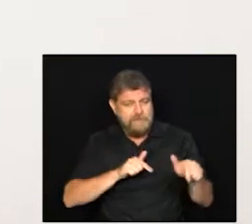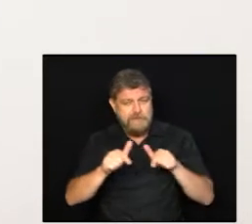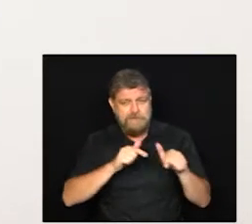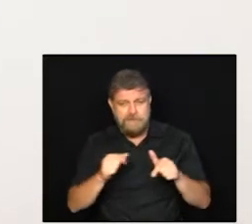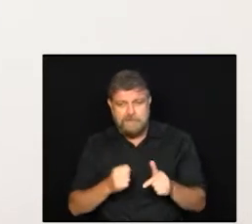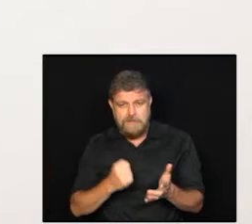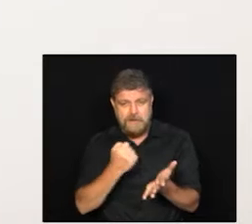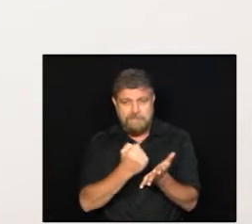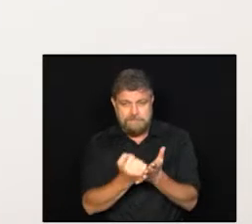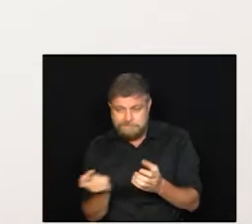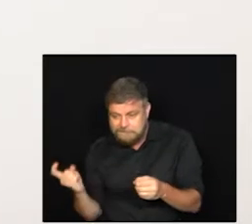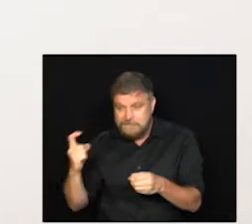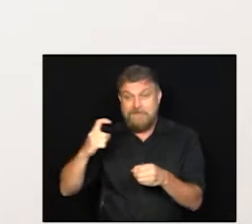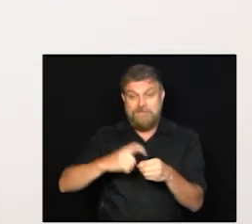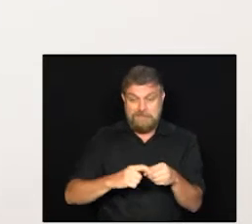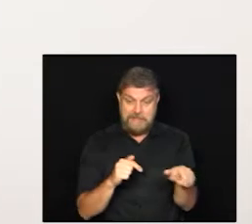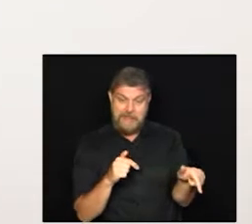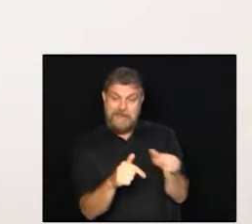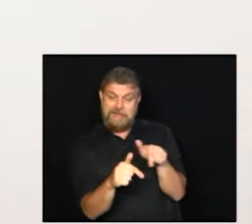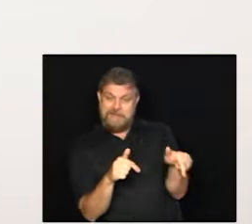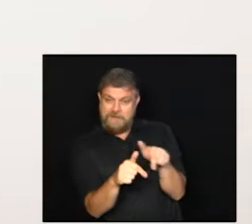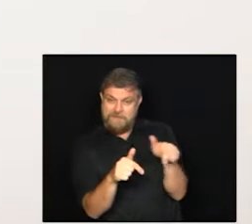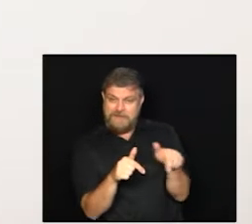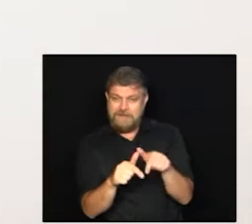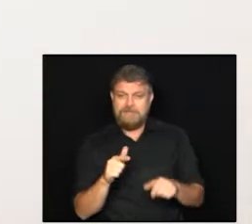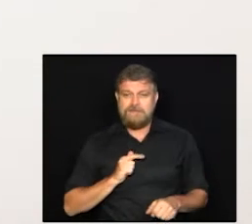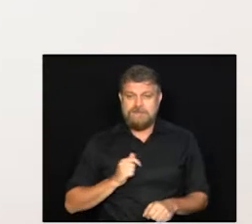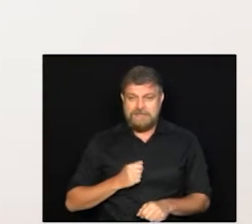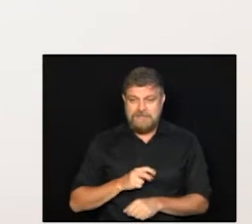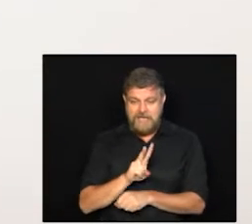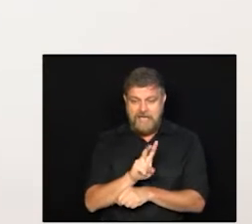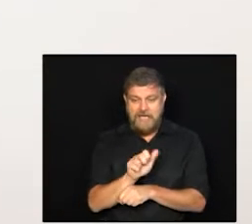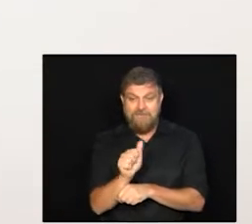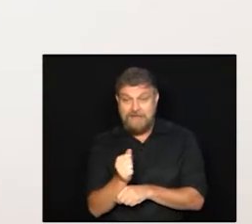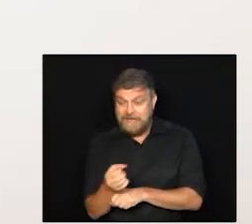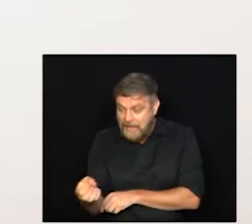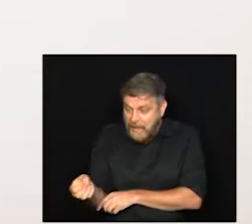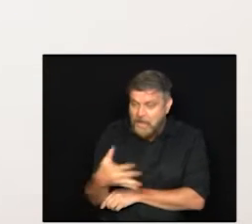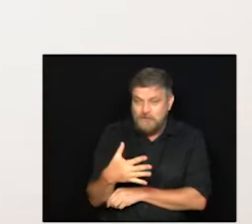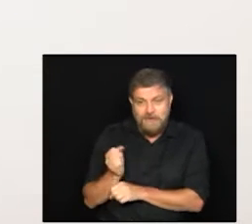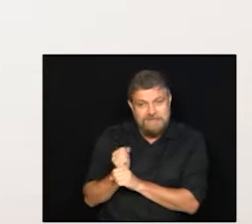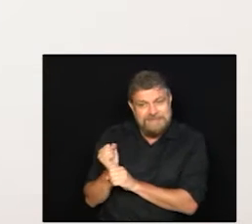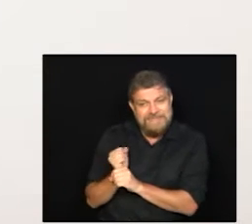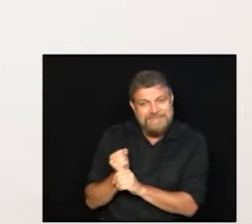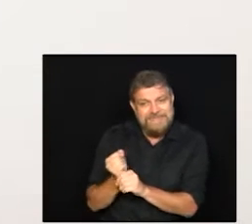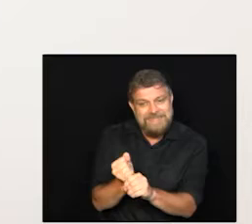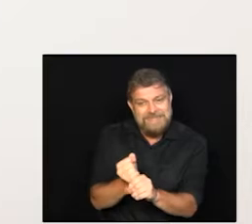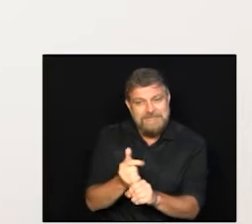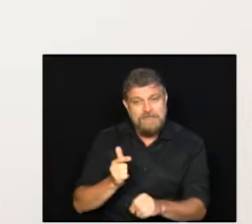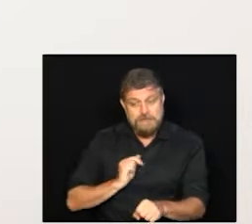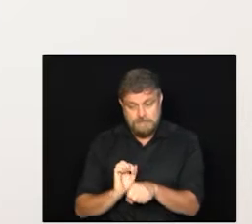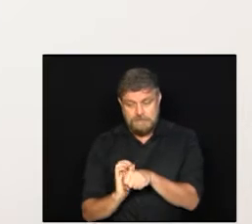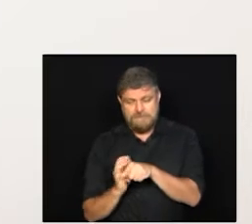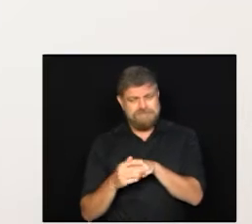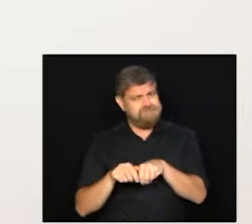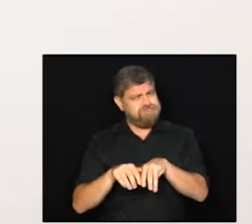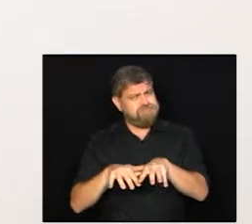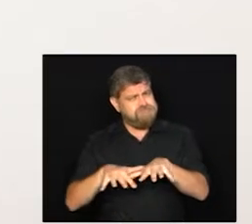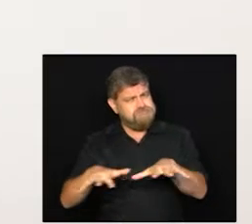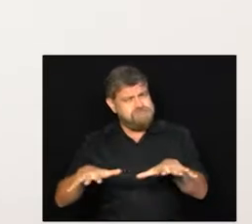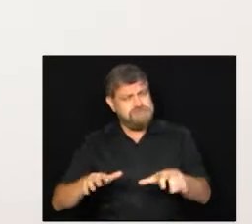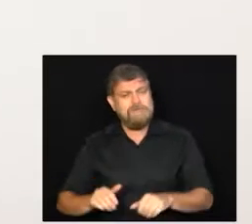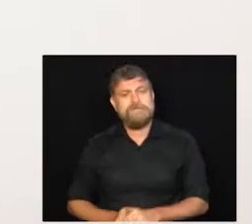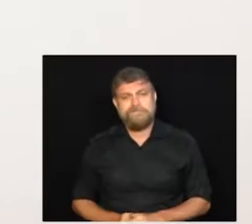uma recolocação no mercado de trabalho, muitas vagas que se renovam a cada ano e mesmo com a pandemia que